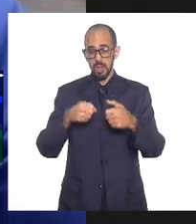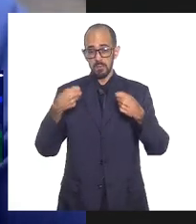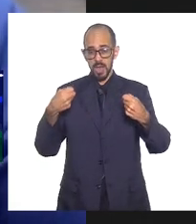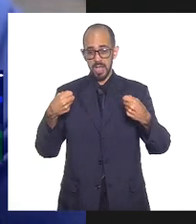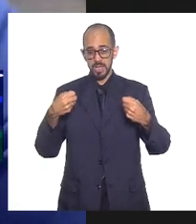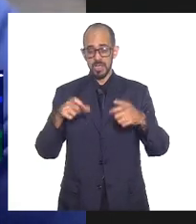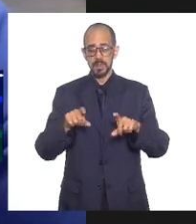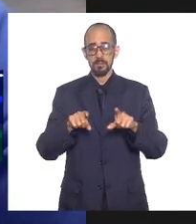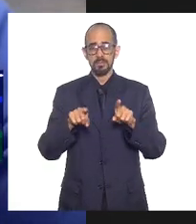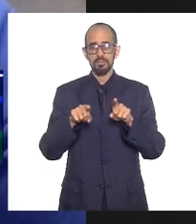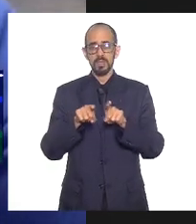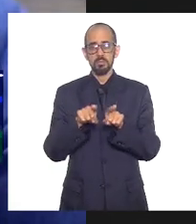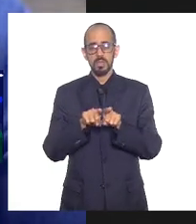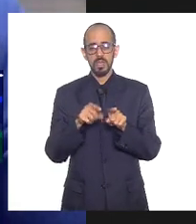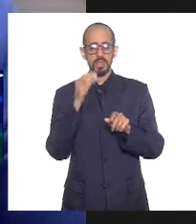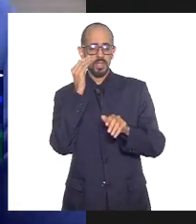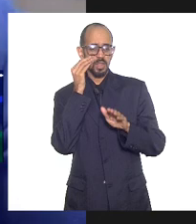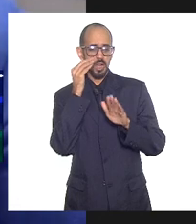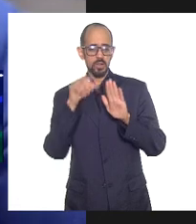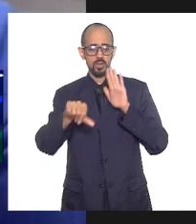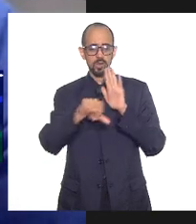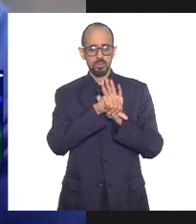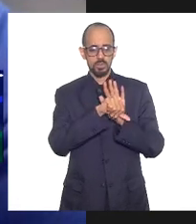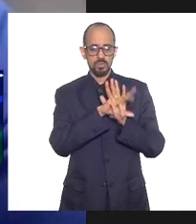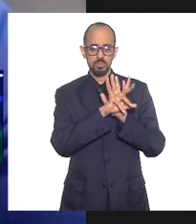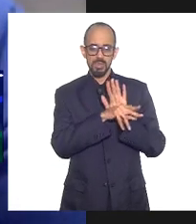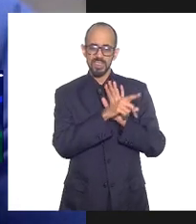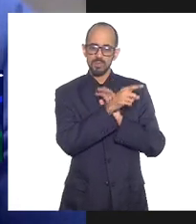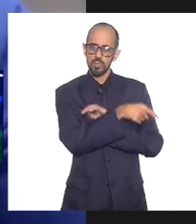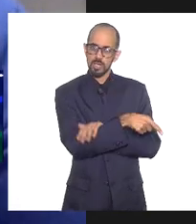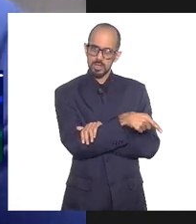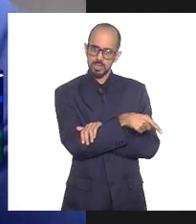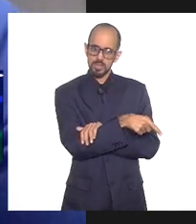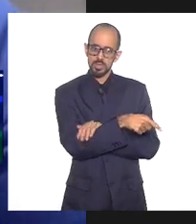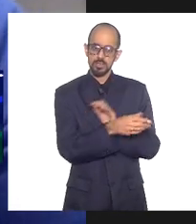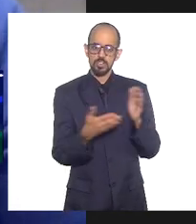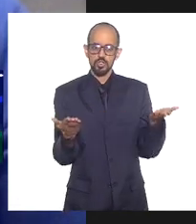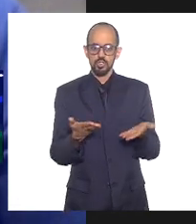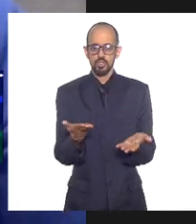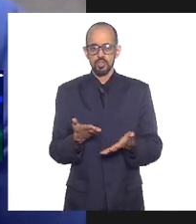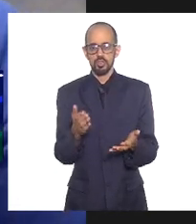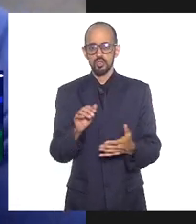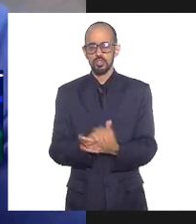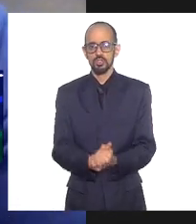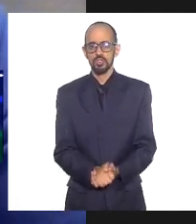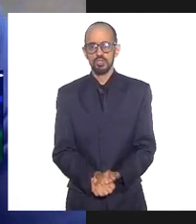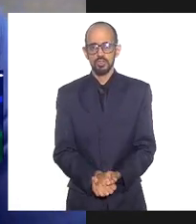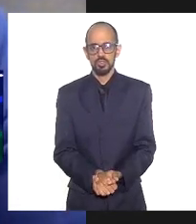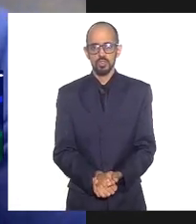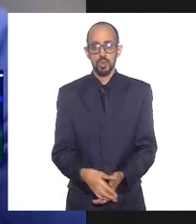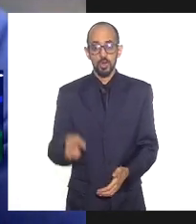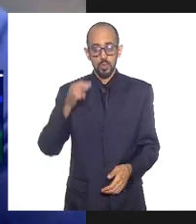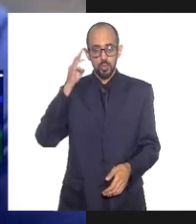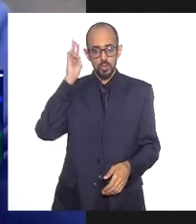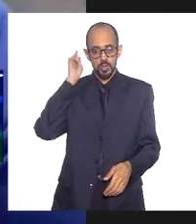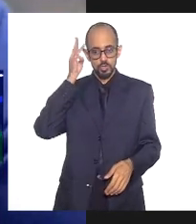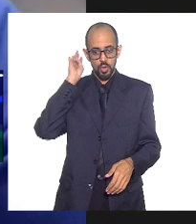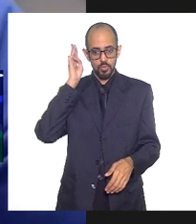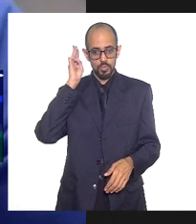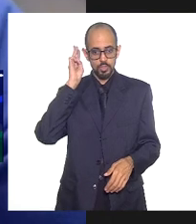tentaram criminalizá-la, esses mesmos que hoje, inclusive, me são vítimas, essa